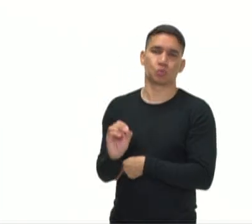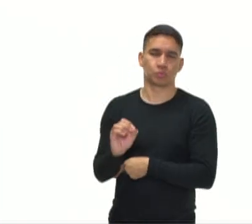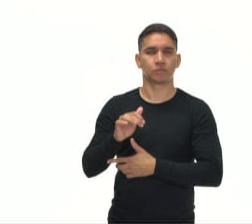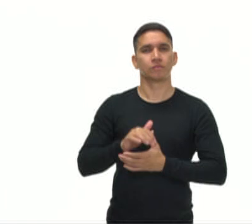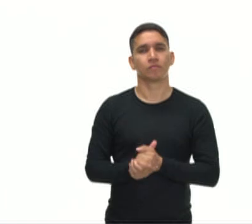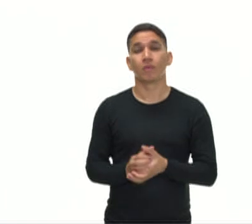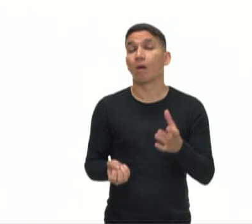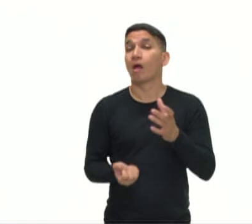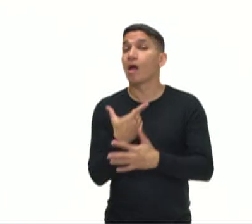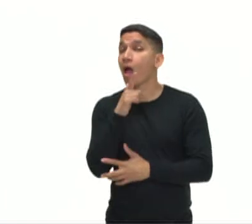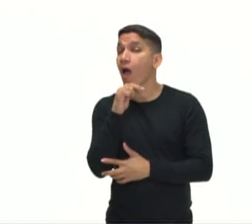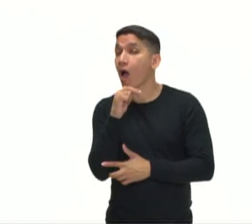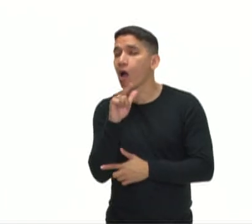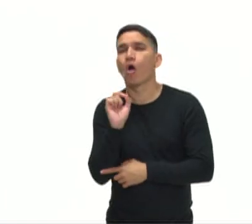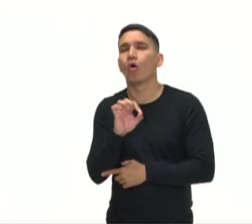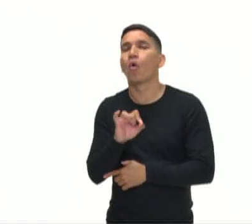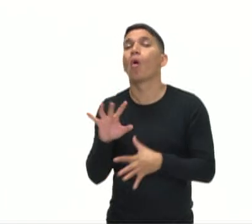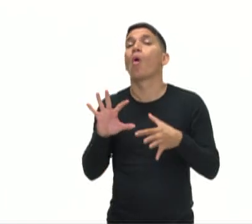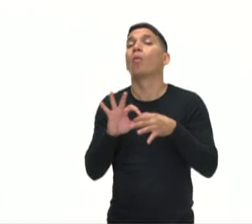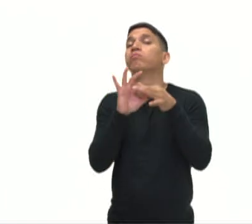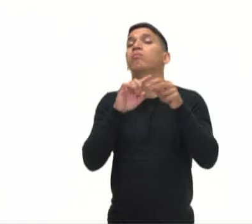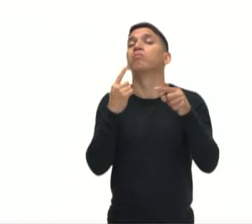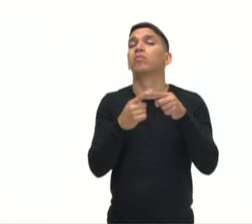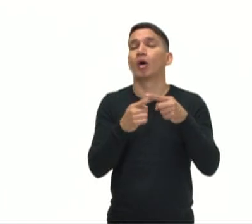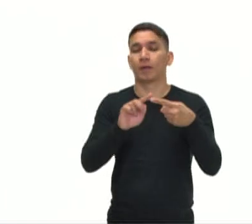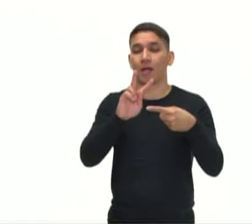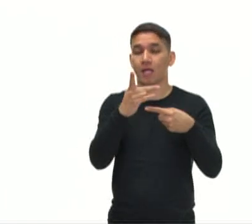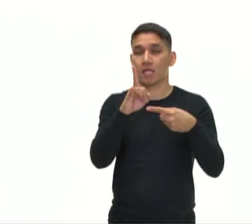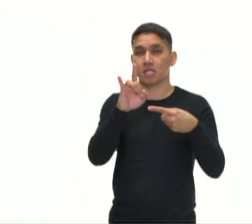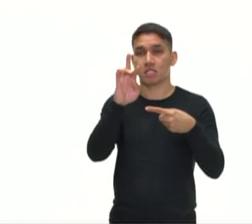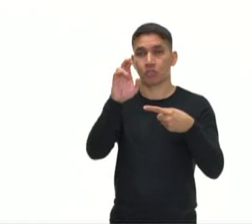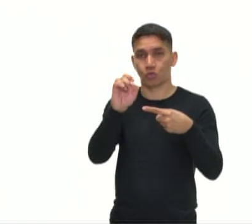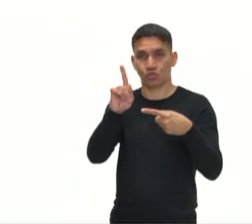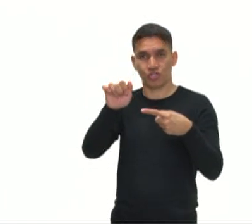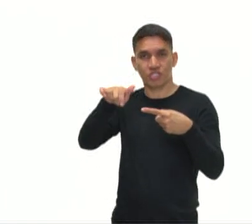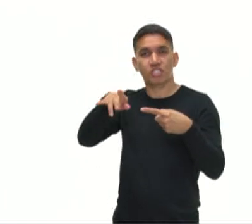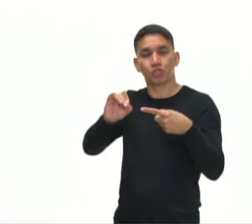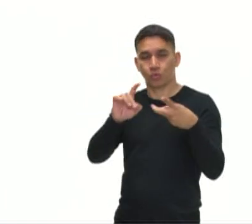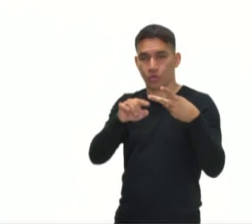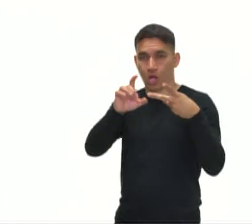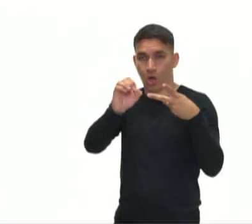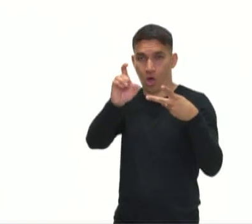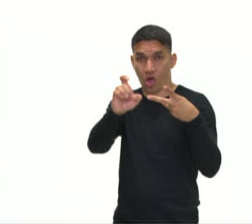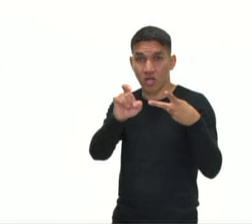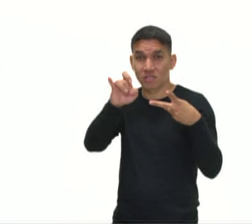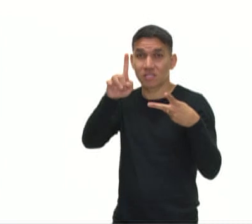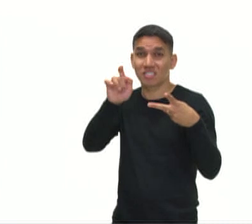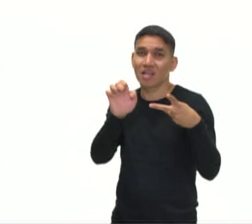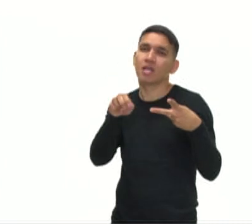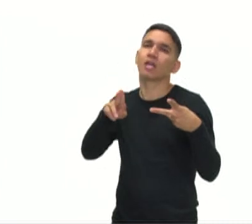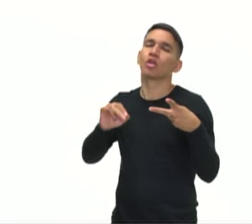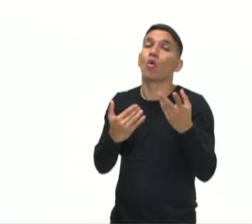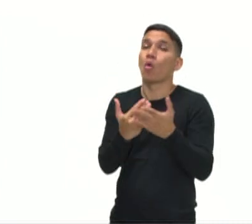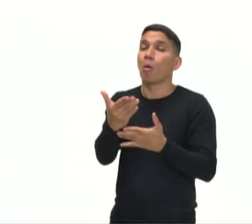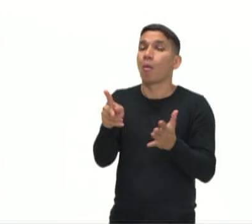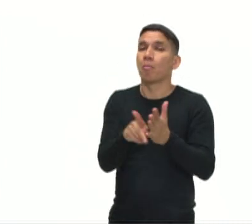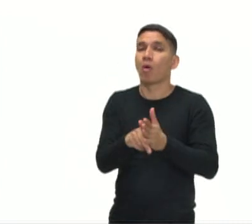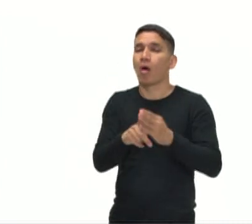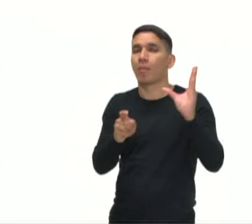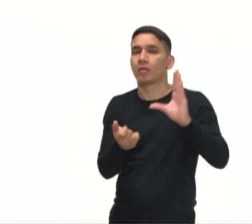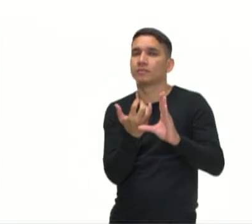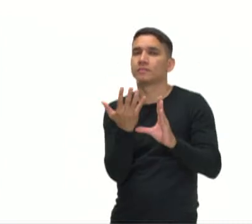A origem da água ocorreu na junção do hidrogênio com o oxigênio, inicialmente no formato de vapor de água, e